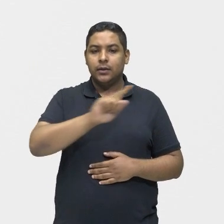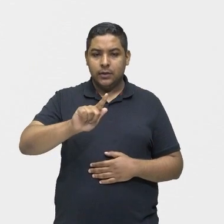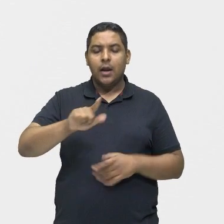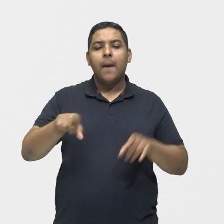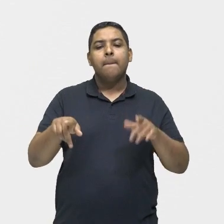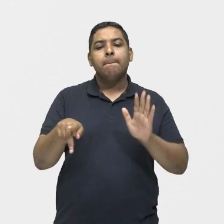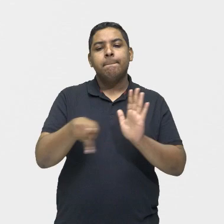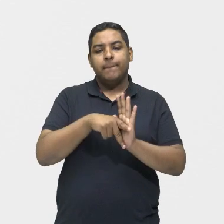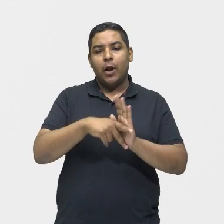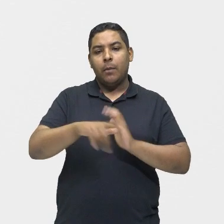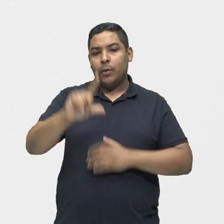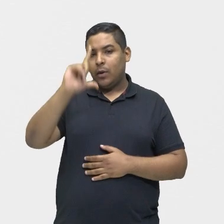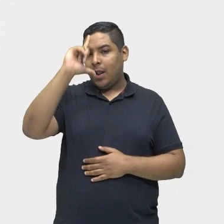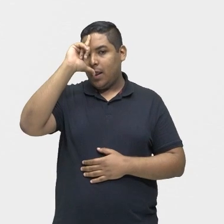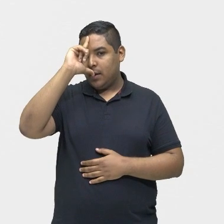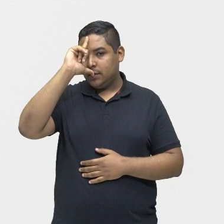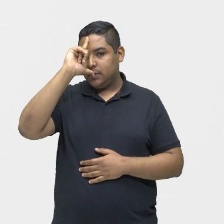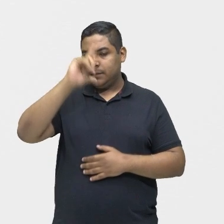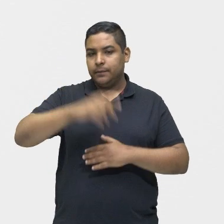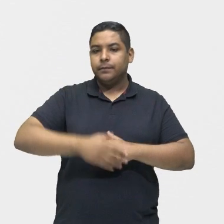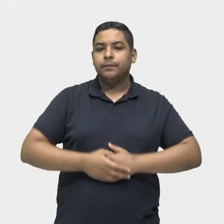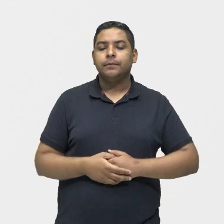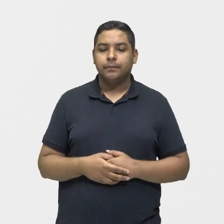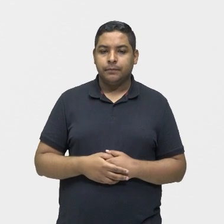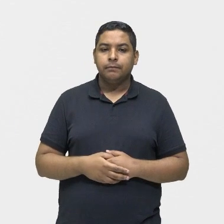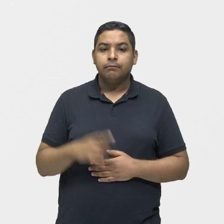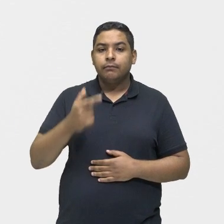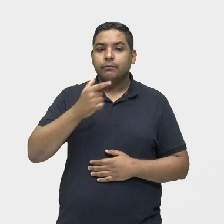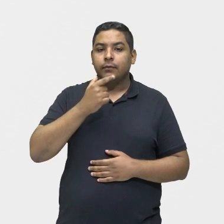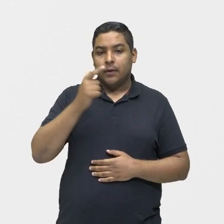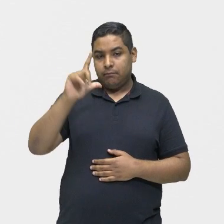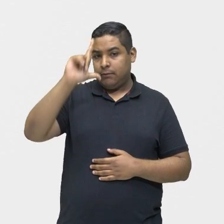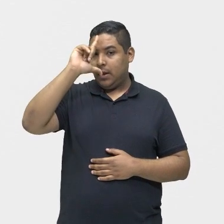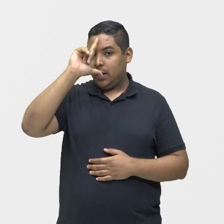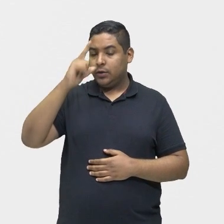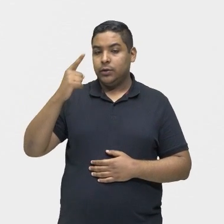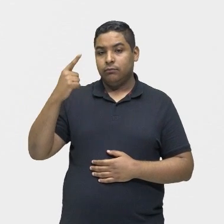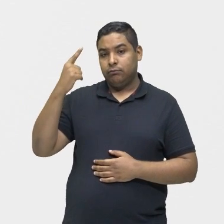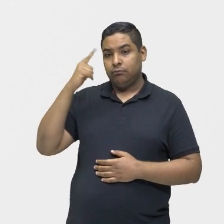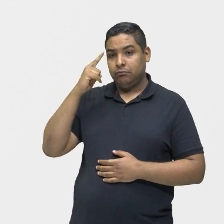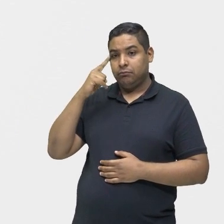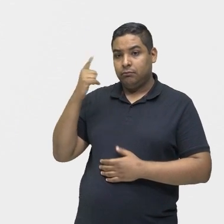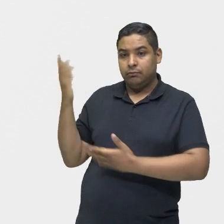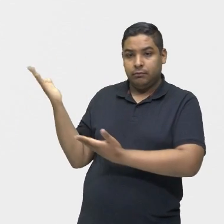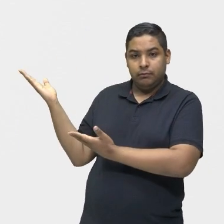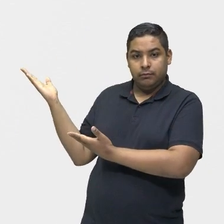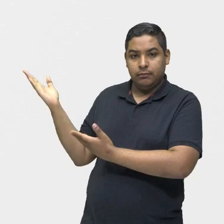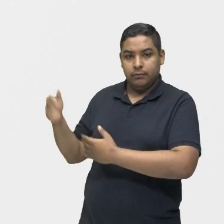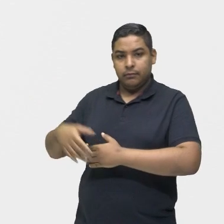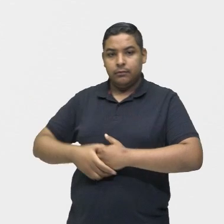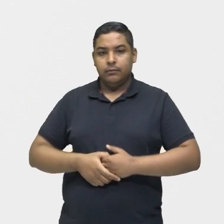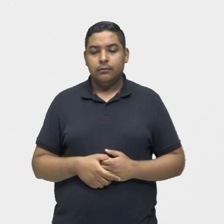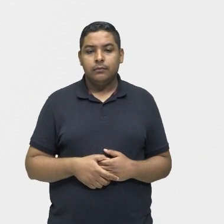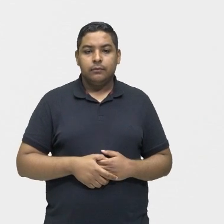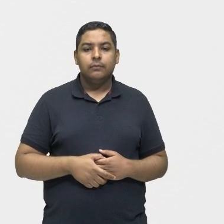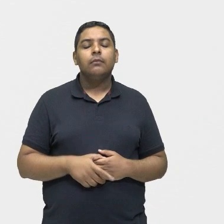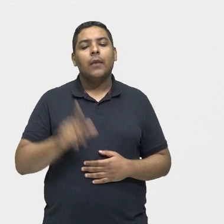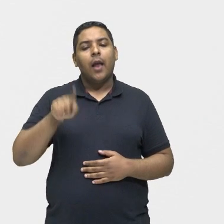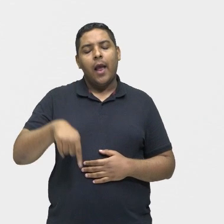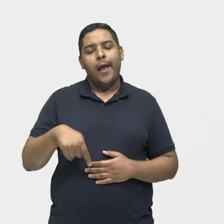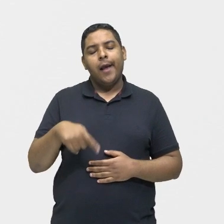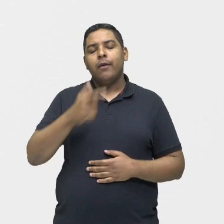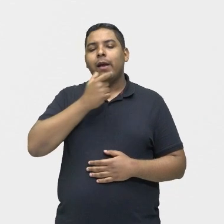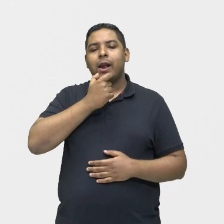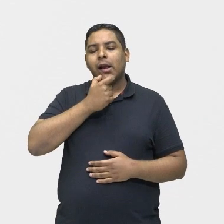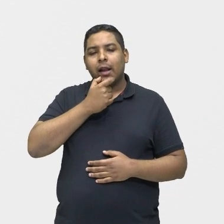tá? Exempli gratia, né? É uma forma, então, e de abreviação de exempli gratia. É uma palavra que o inglês trouxe